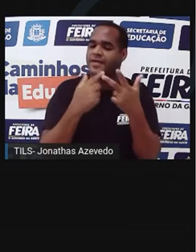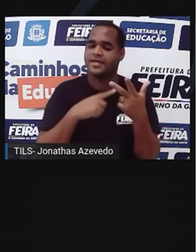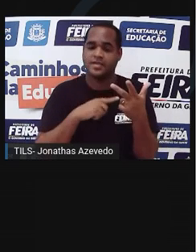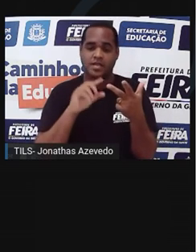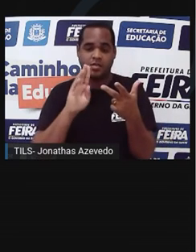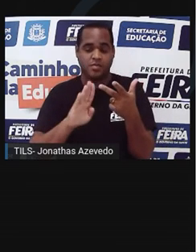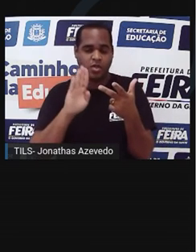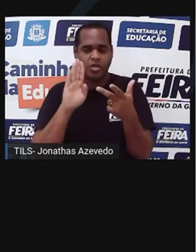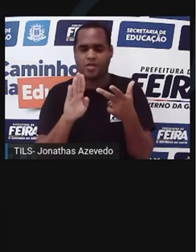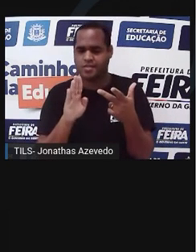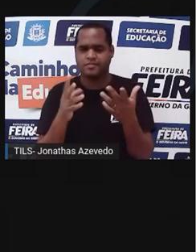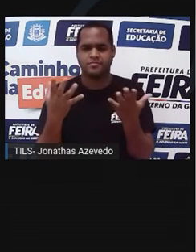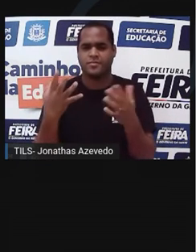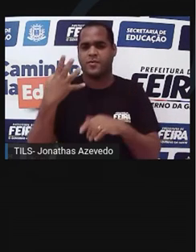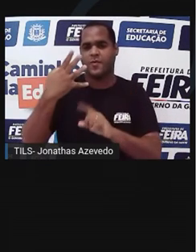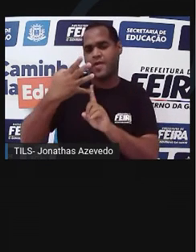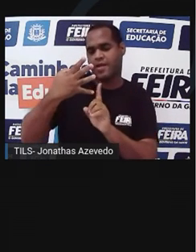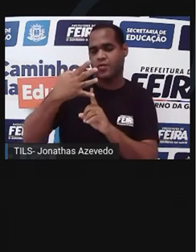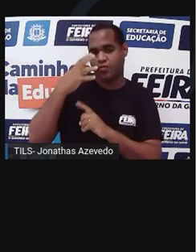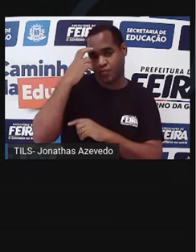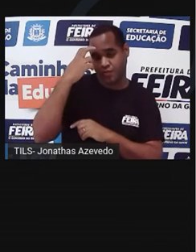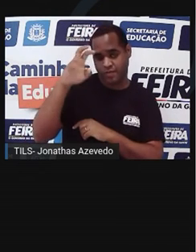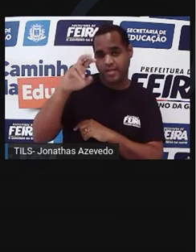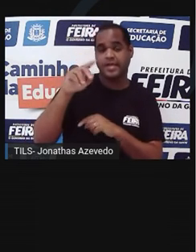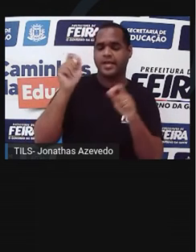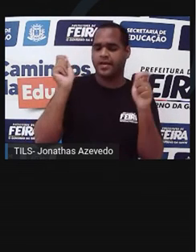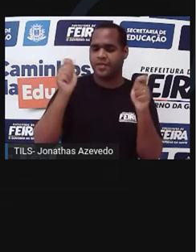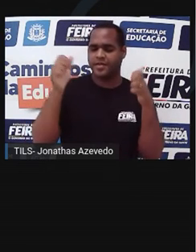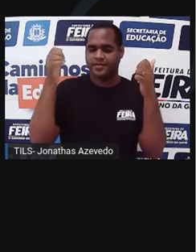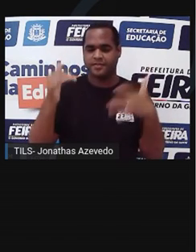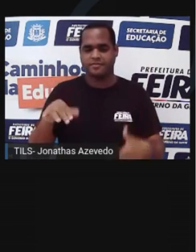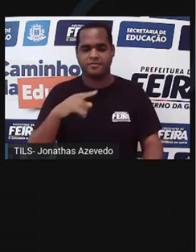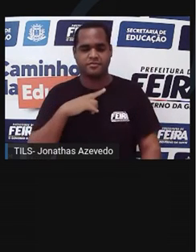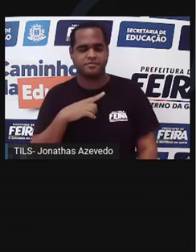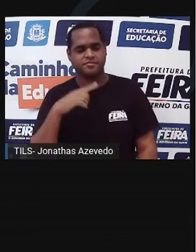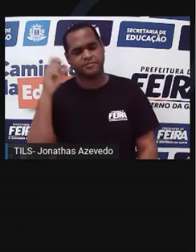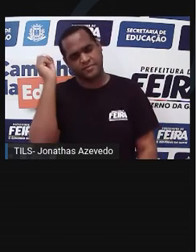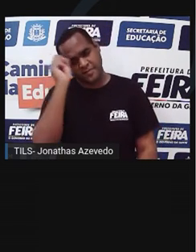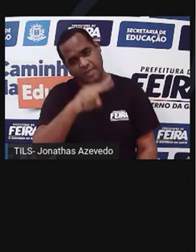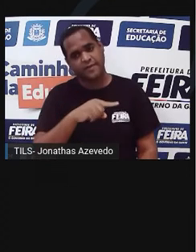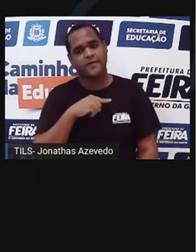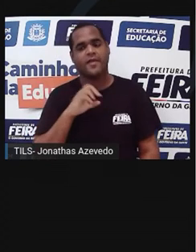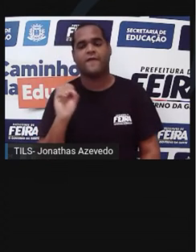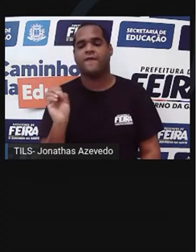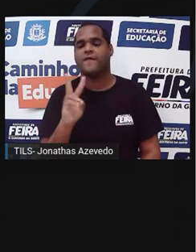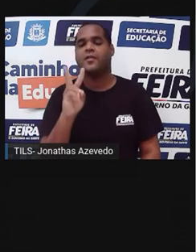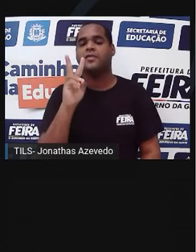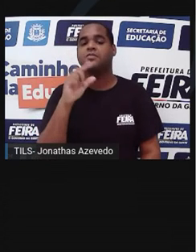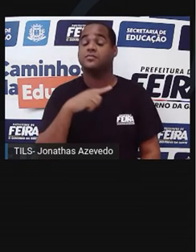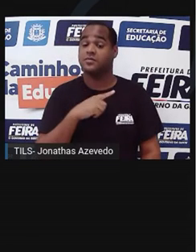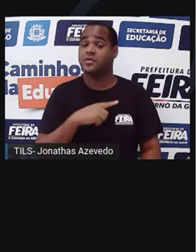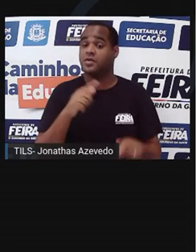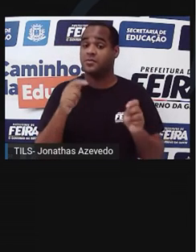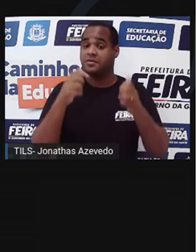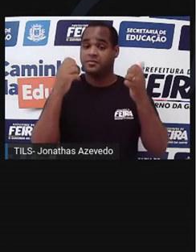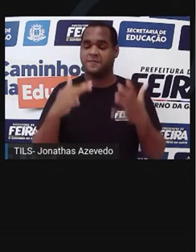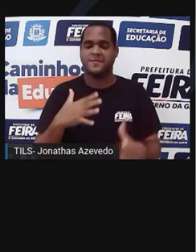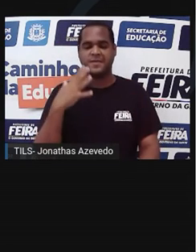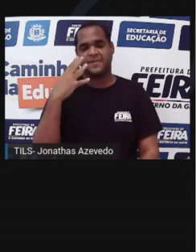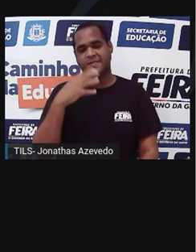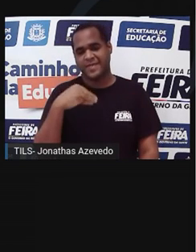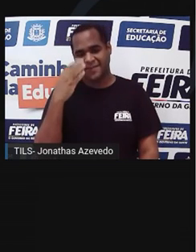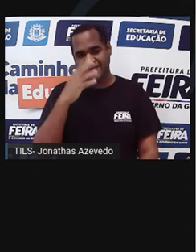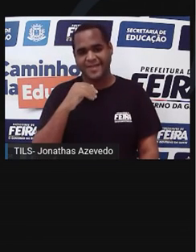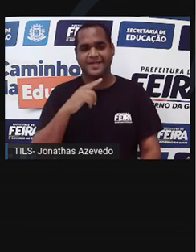biológica. 4. Cultural, considerada a categoria mais difícil de valorar, que é aquela que oferece beleza